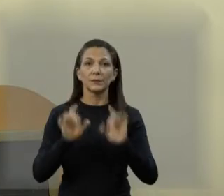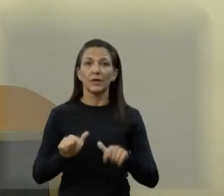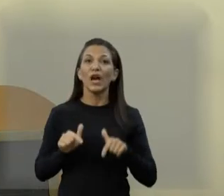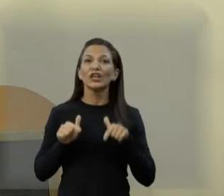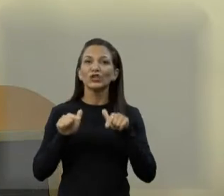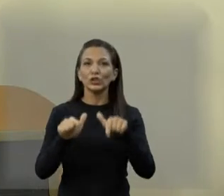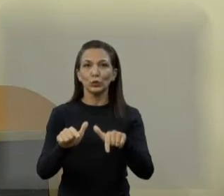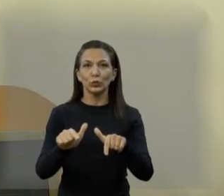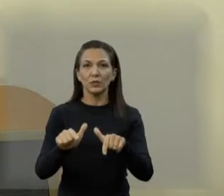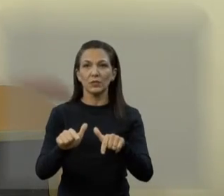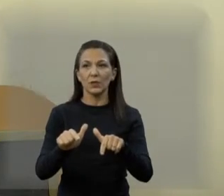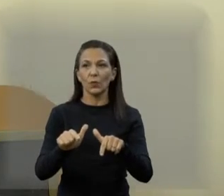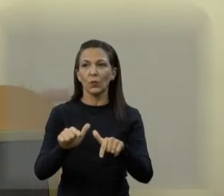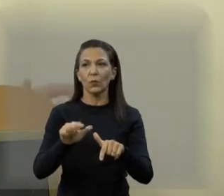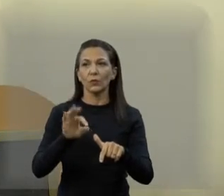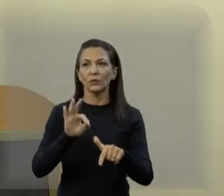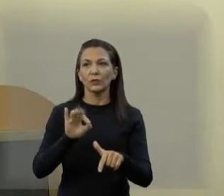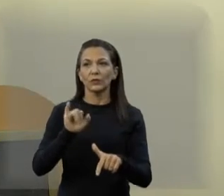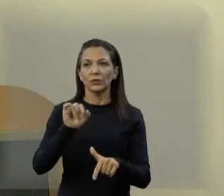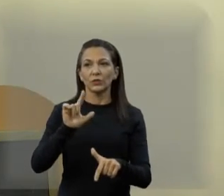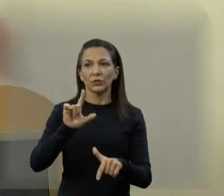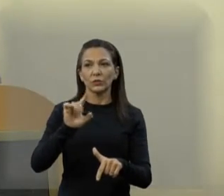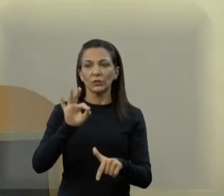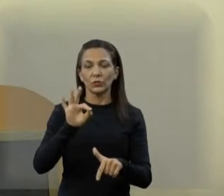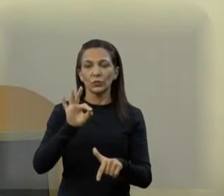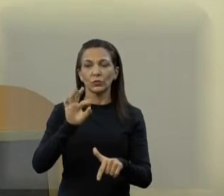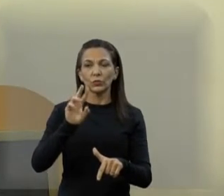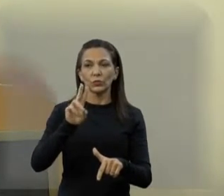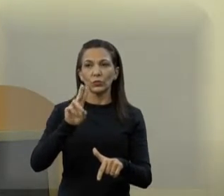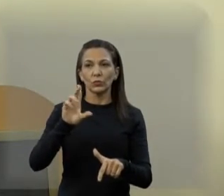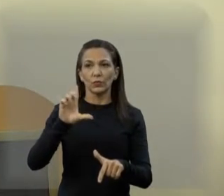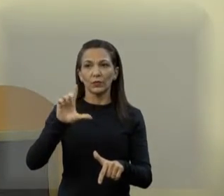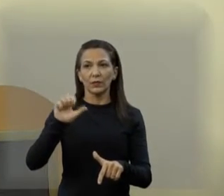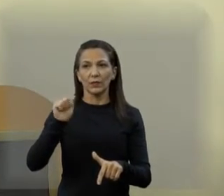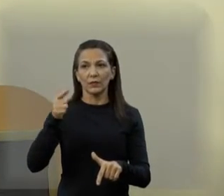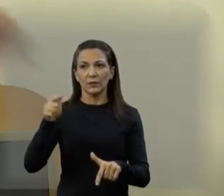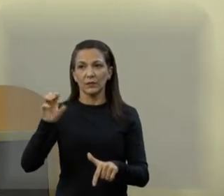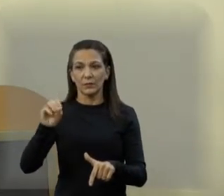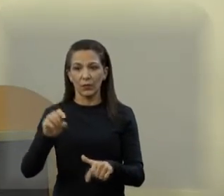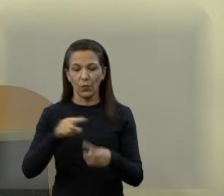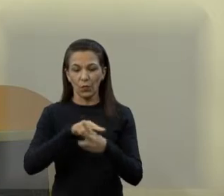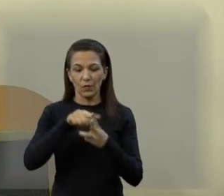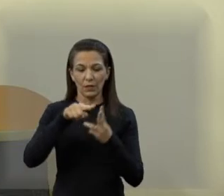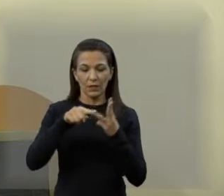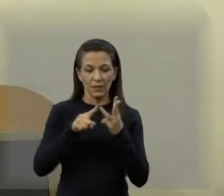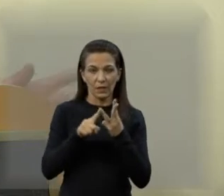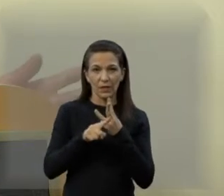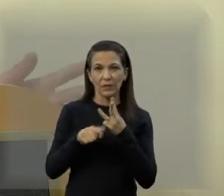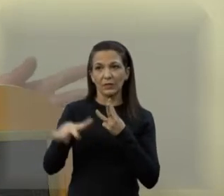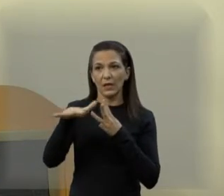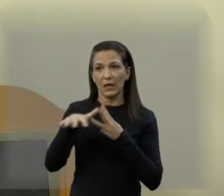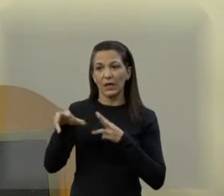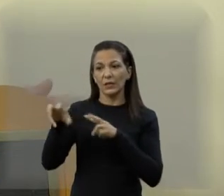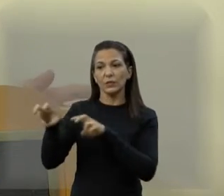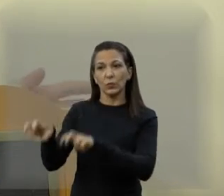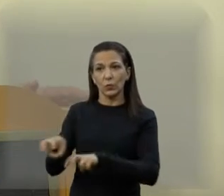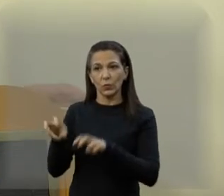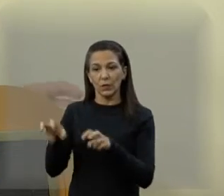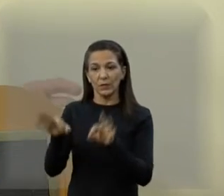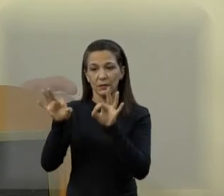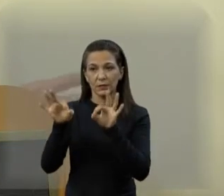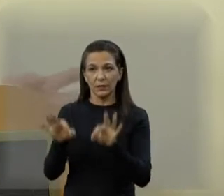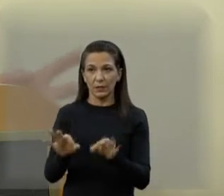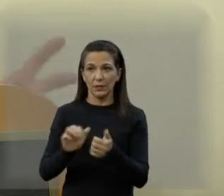titulação nós sabemos que em Araraquara nós temos três assentamentos rurais legais